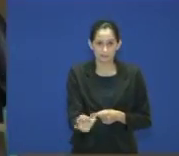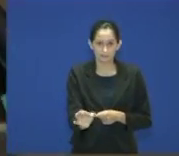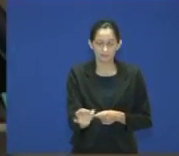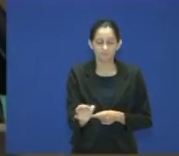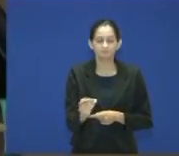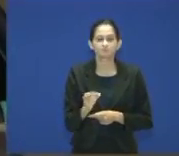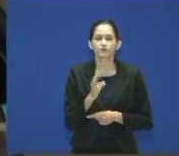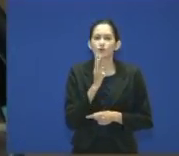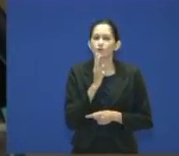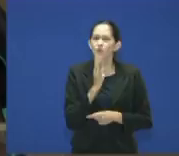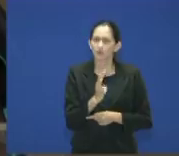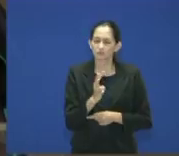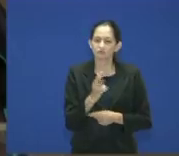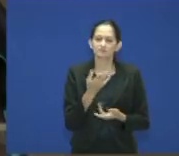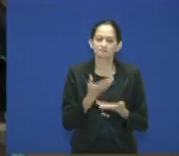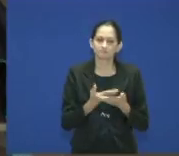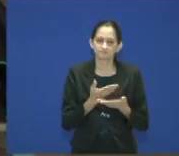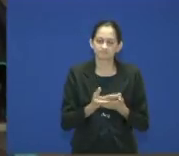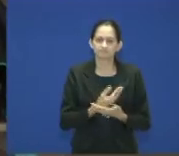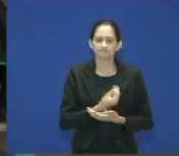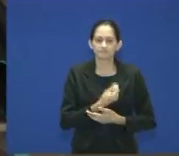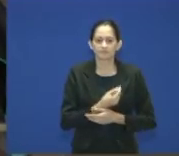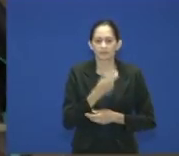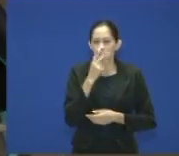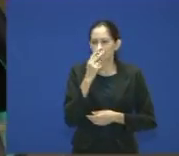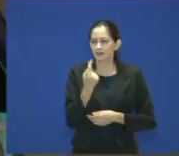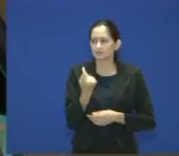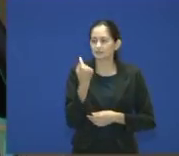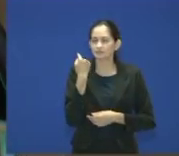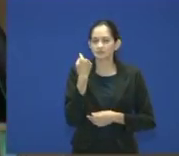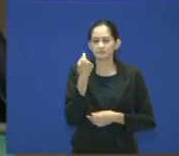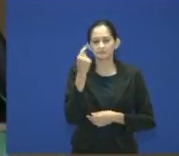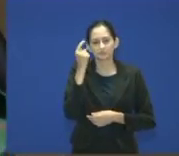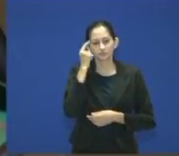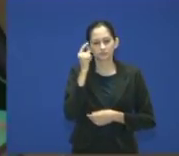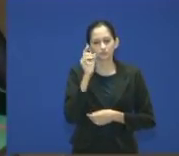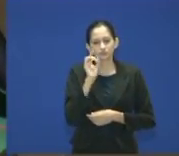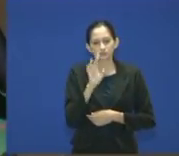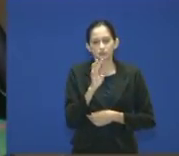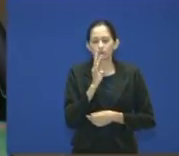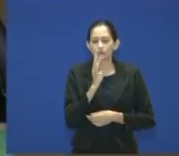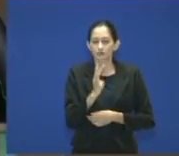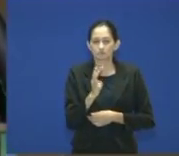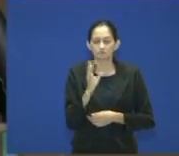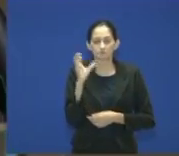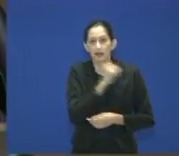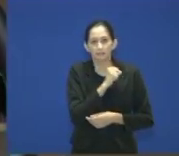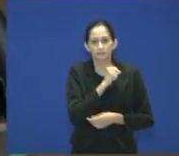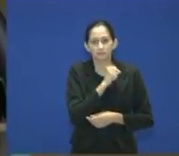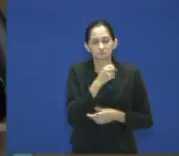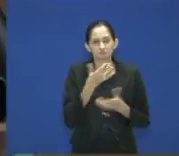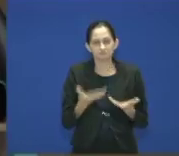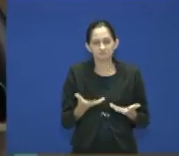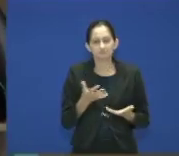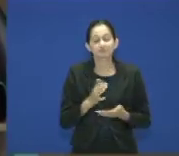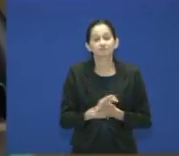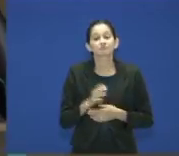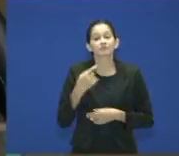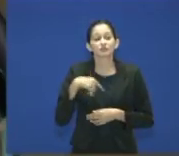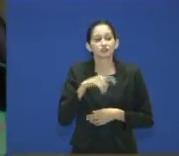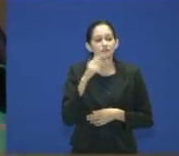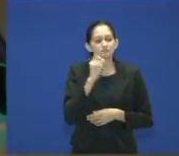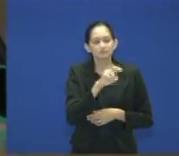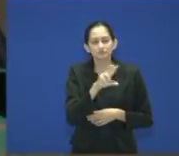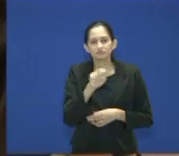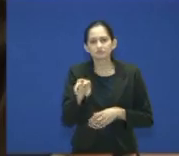longos quatro anos, que olhando agora parecem ter sido apenas quatro anos bem rápidos, nós vimos as mais